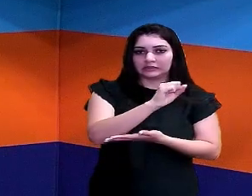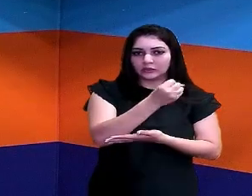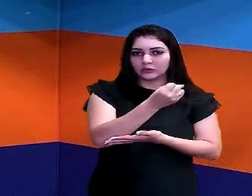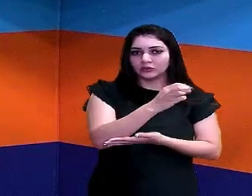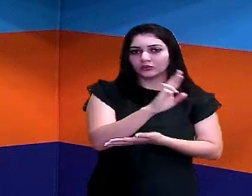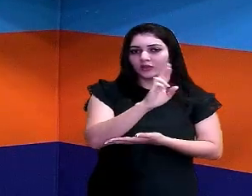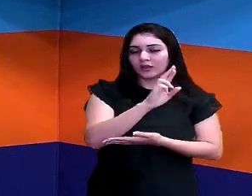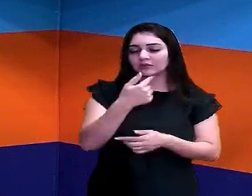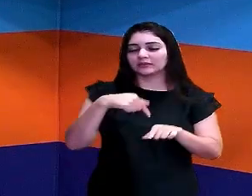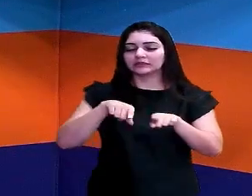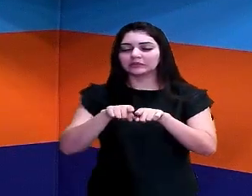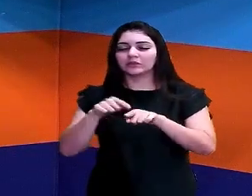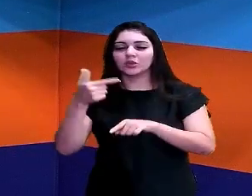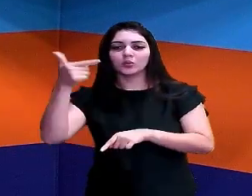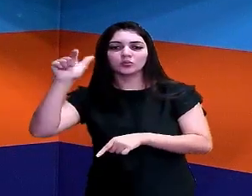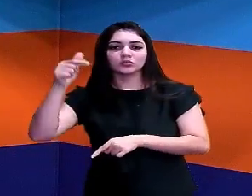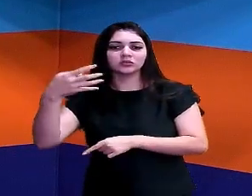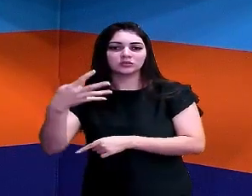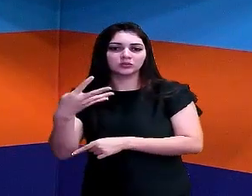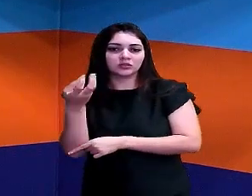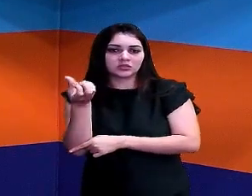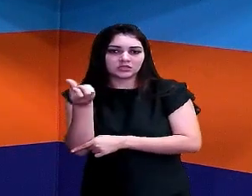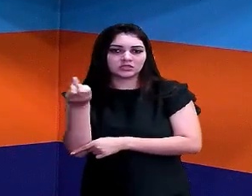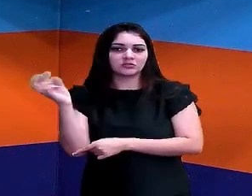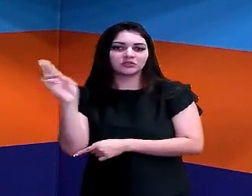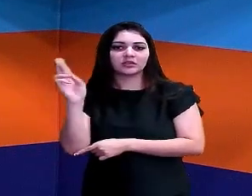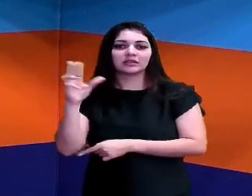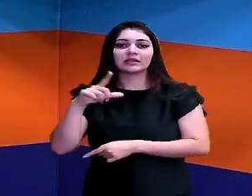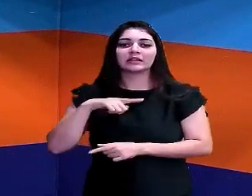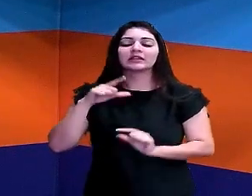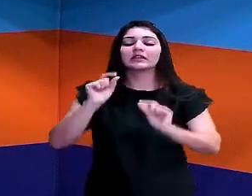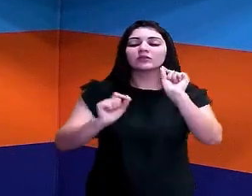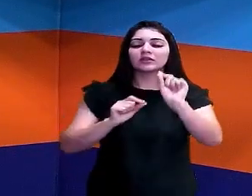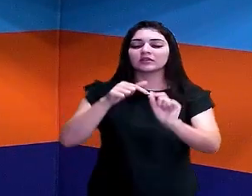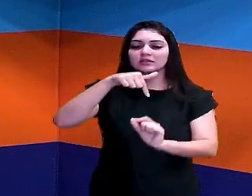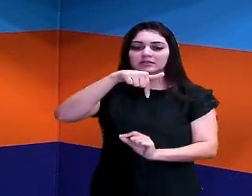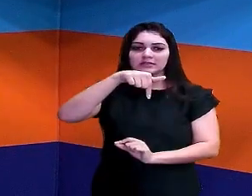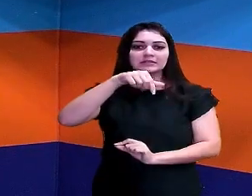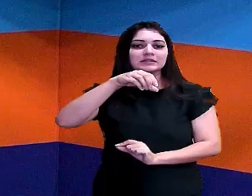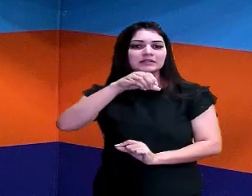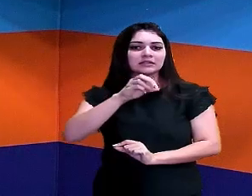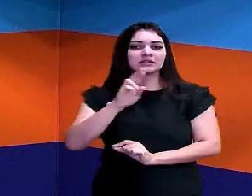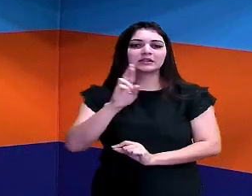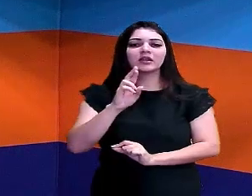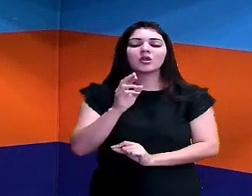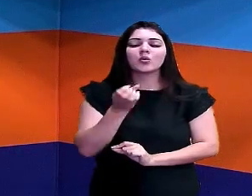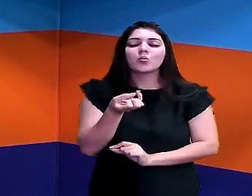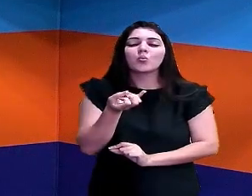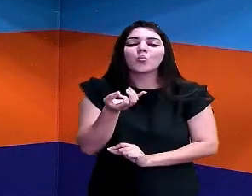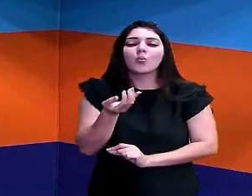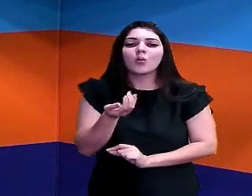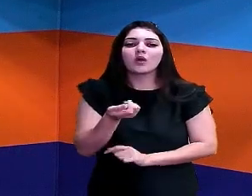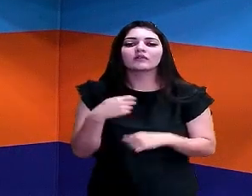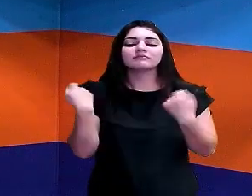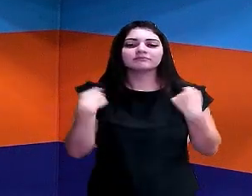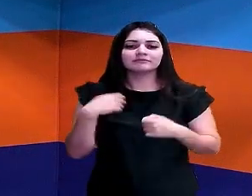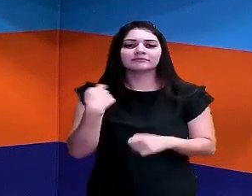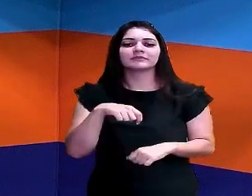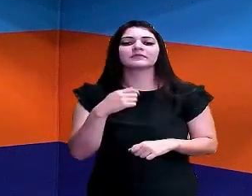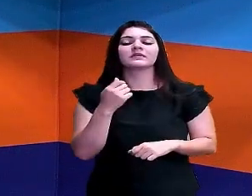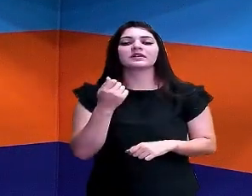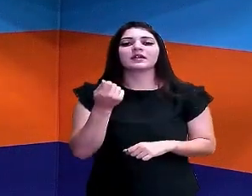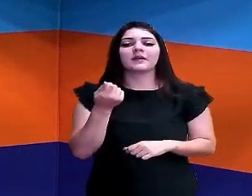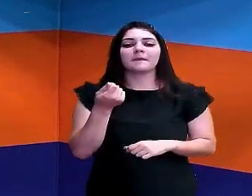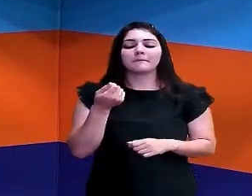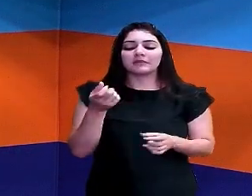outra de R$46,00. E ele tem R$70,00. Quanto ainda ele vai precisar para terminar